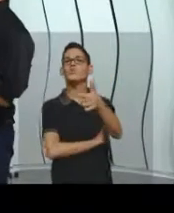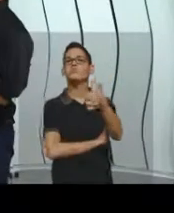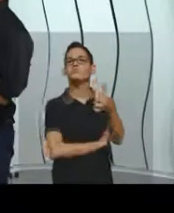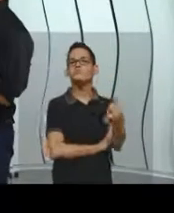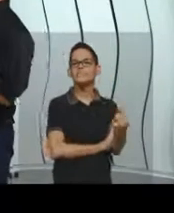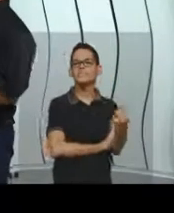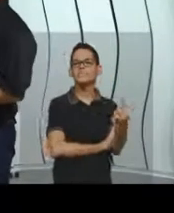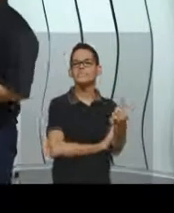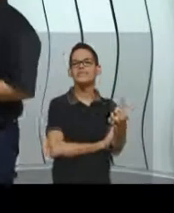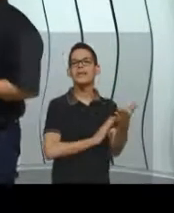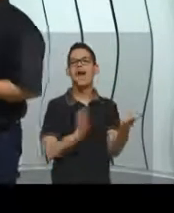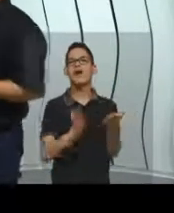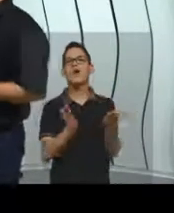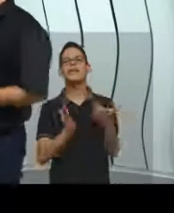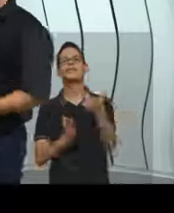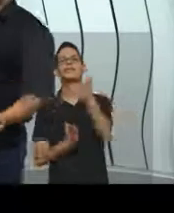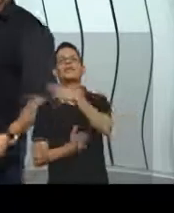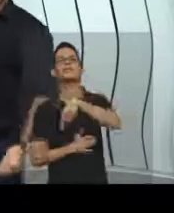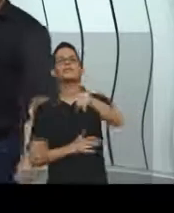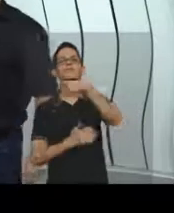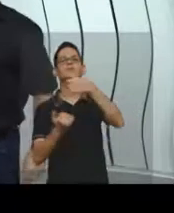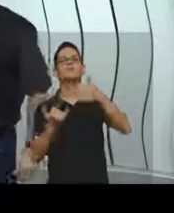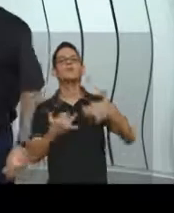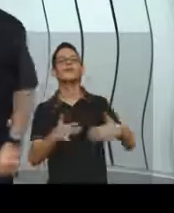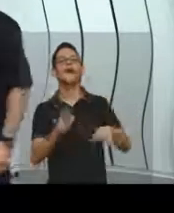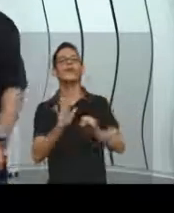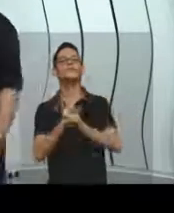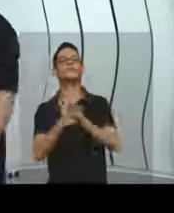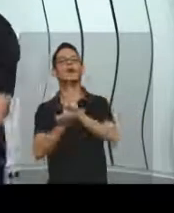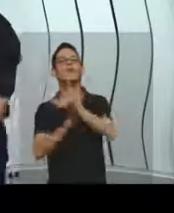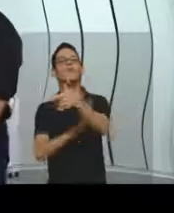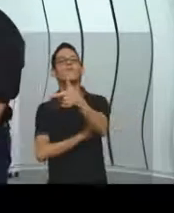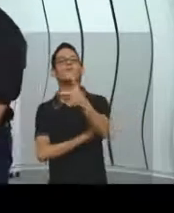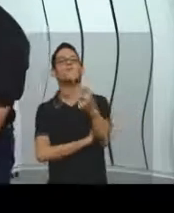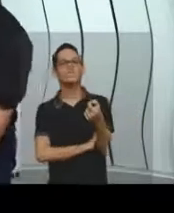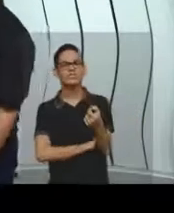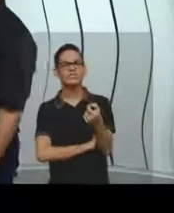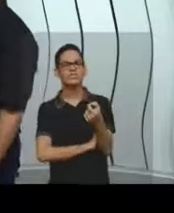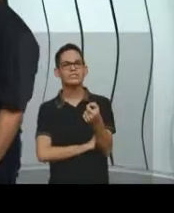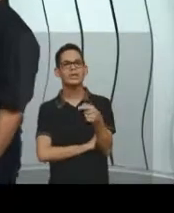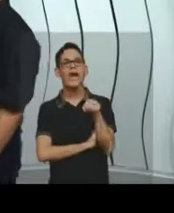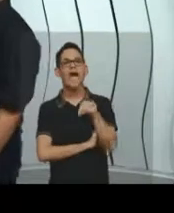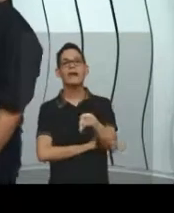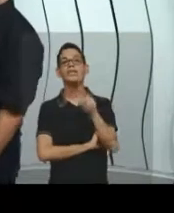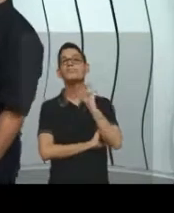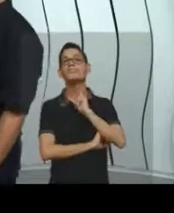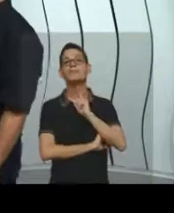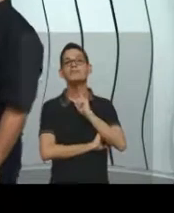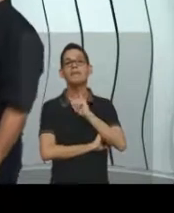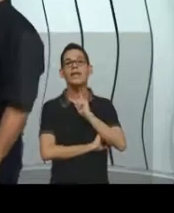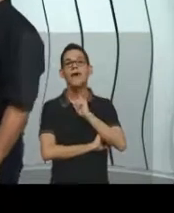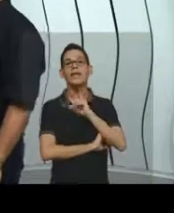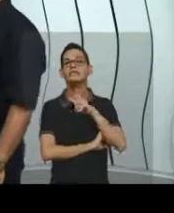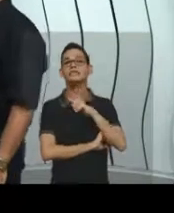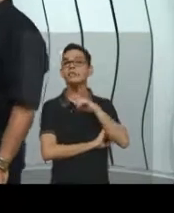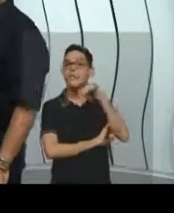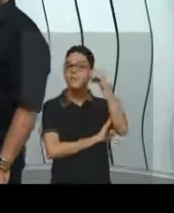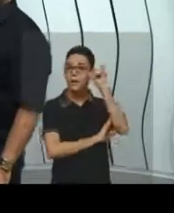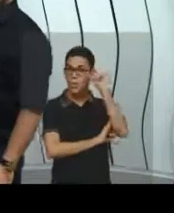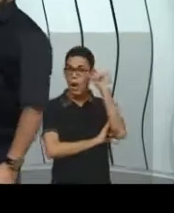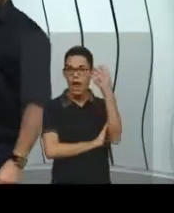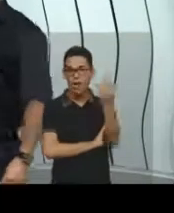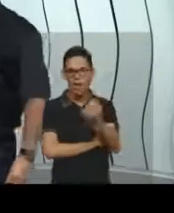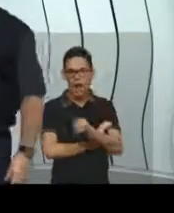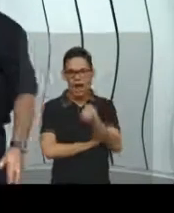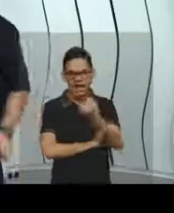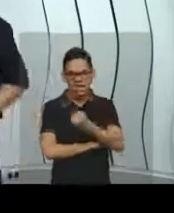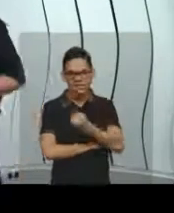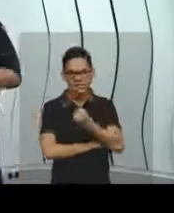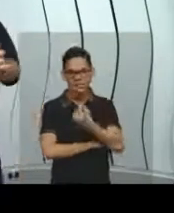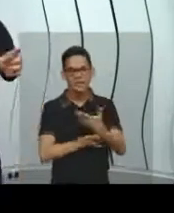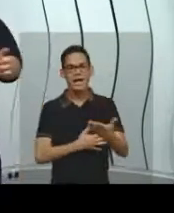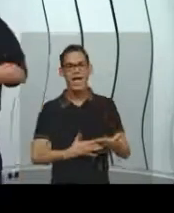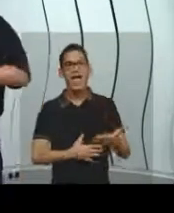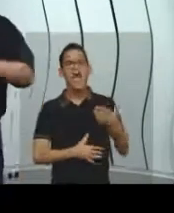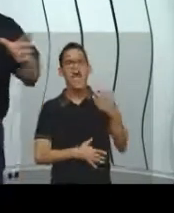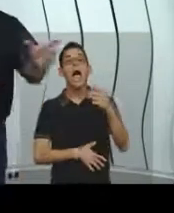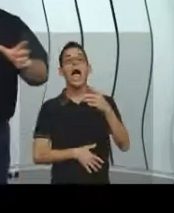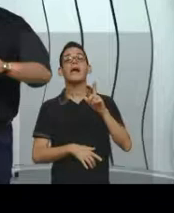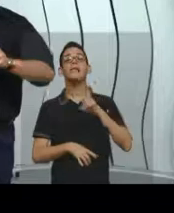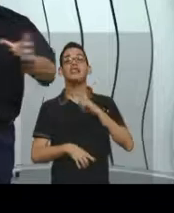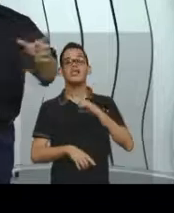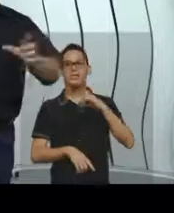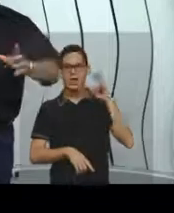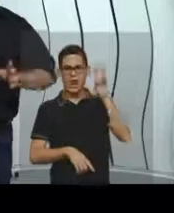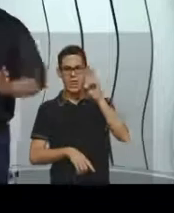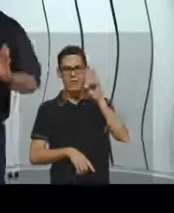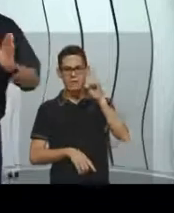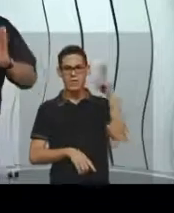XX, né? Quando em Minas Gerais se destaca a pecuária do leite. Eu já comentei com vocês, quando a gente falou sobre a agricultura, a questão da política do